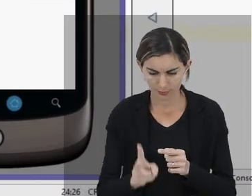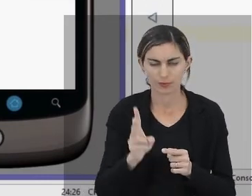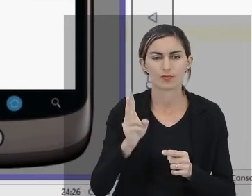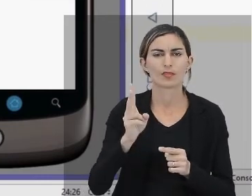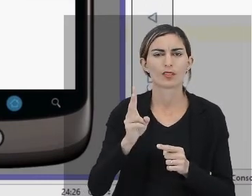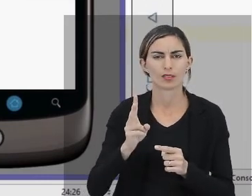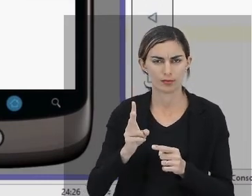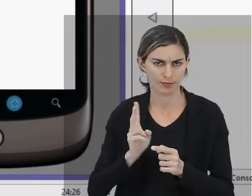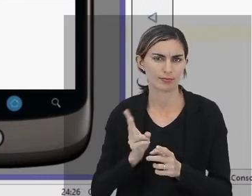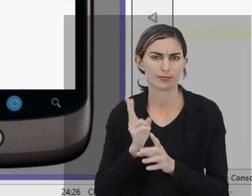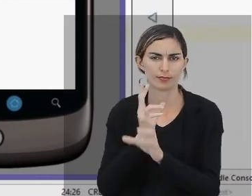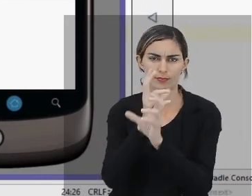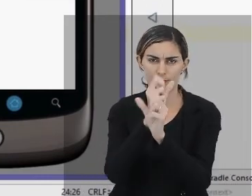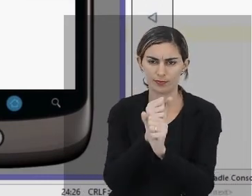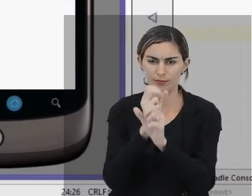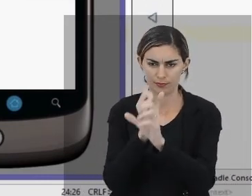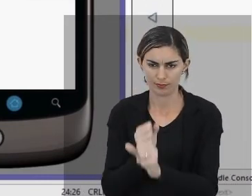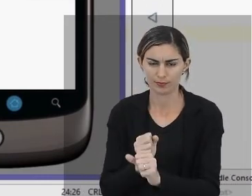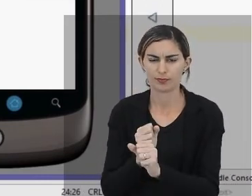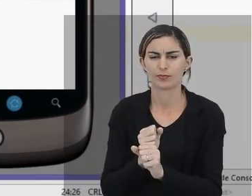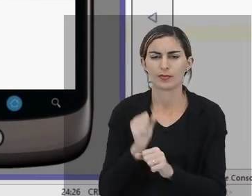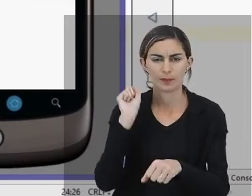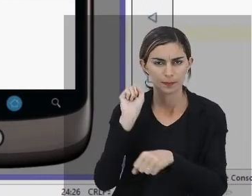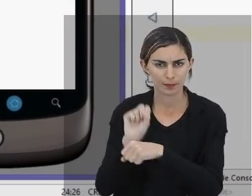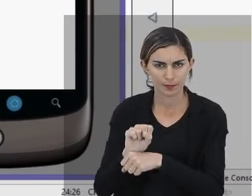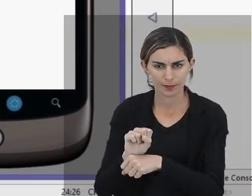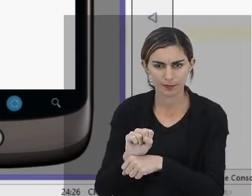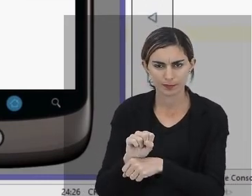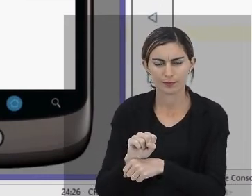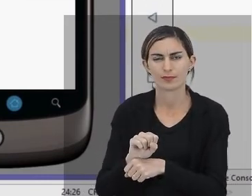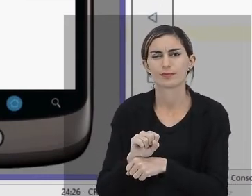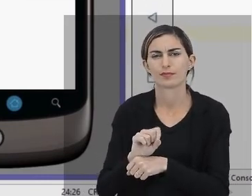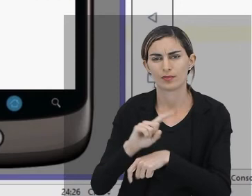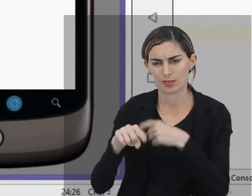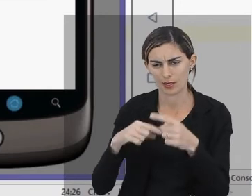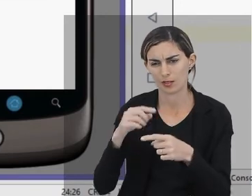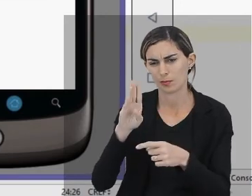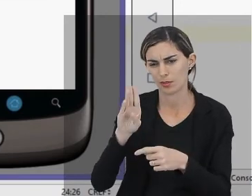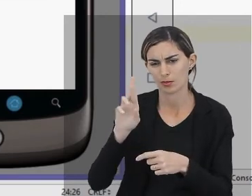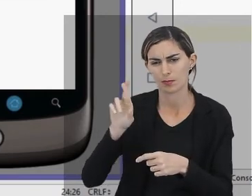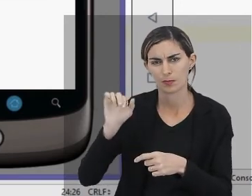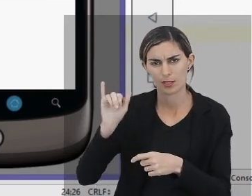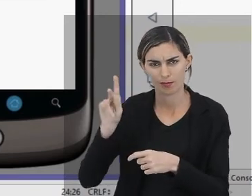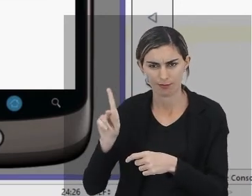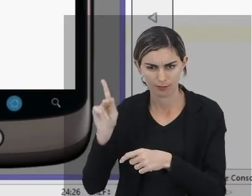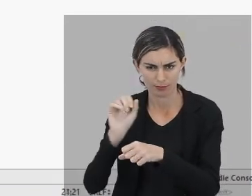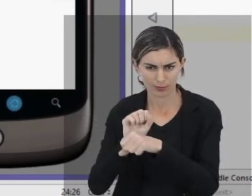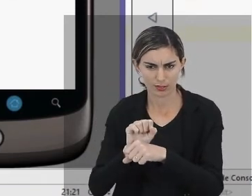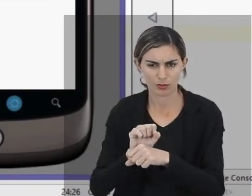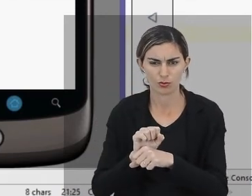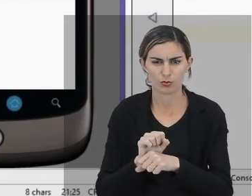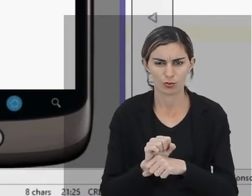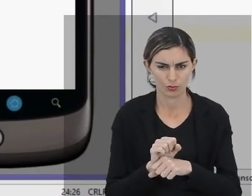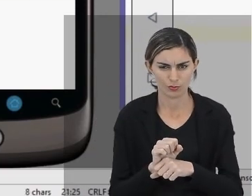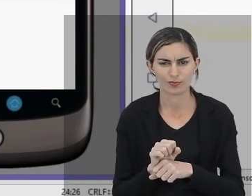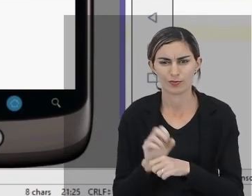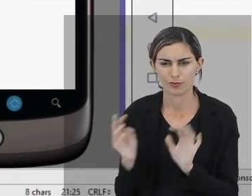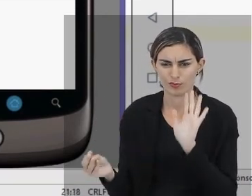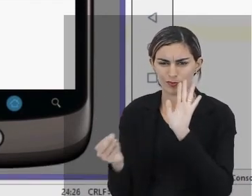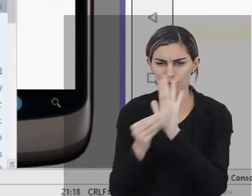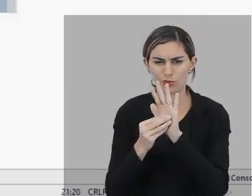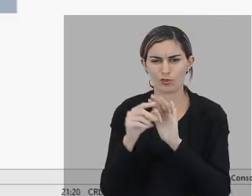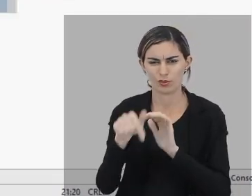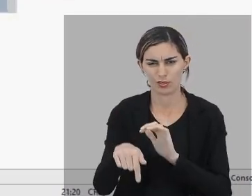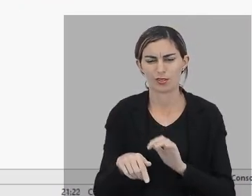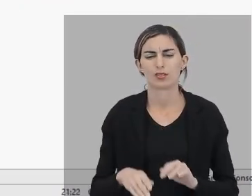ele continua a contagem, e o break, ele interrompe definitivamente o laço de repetição. Vou colocar